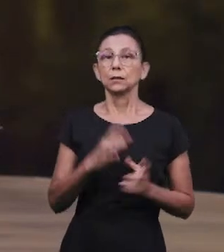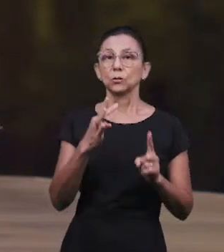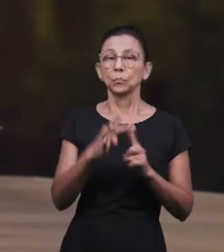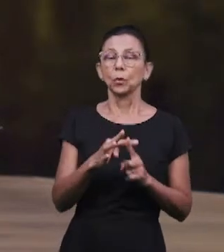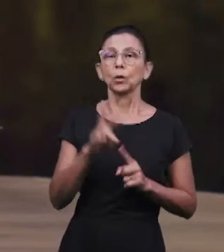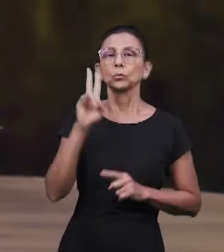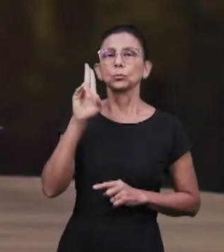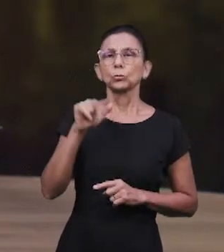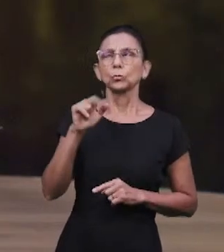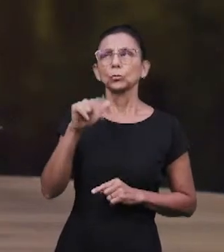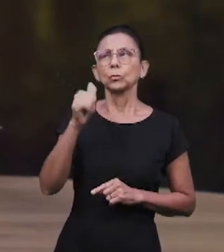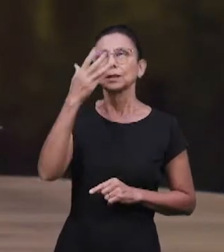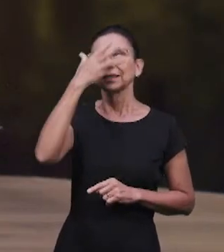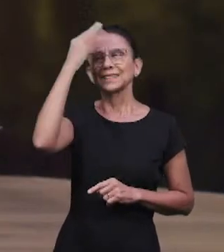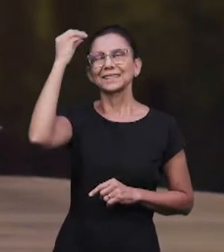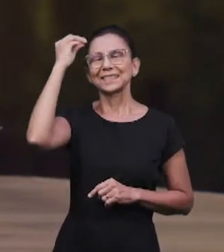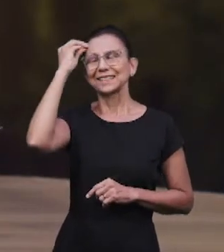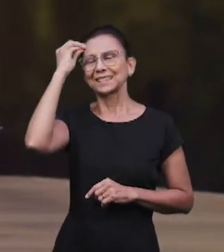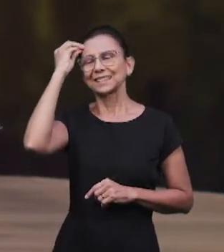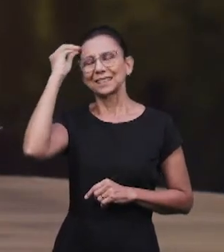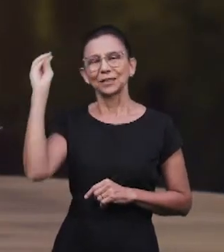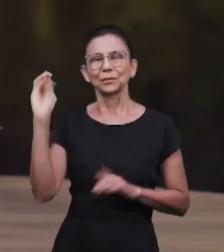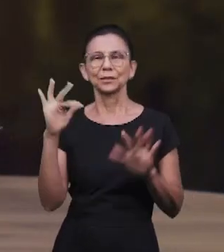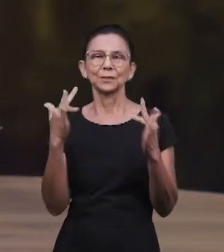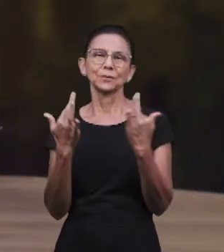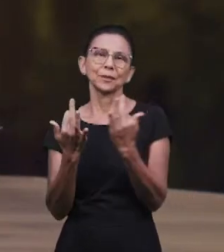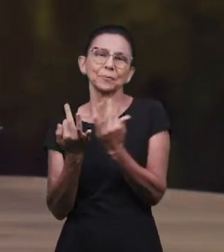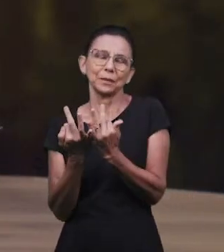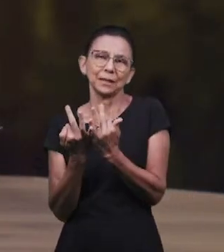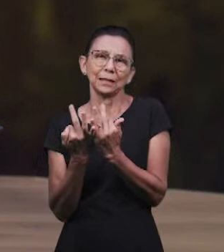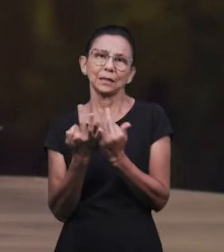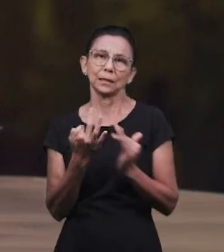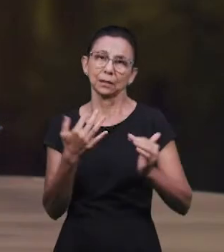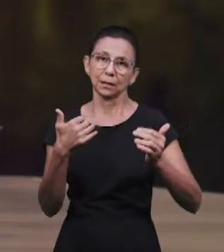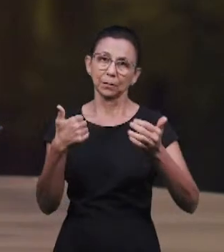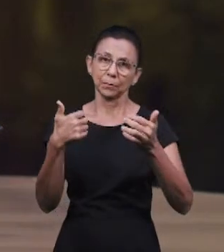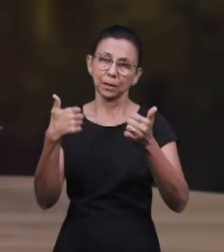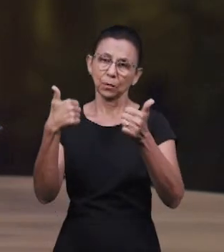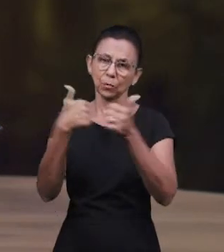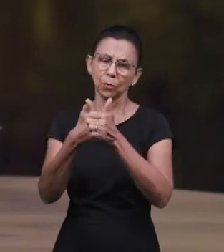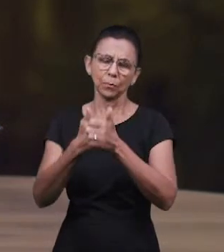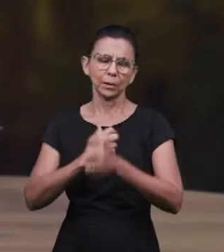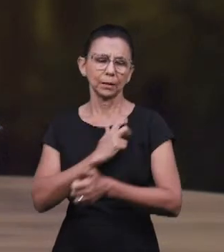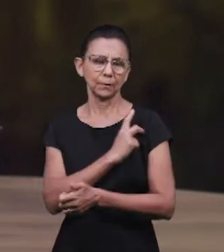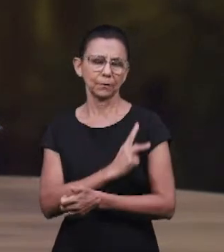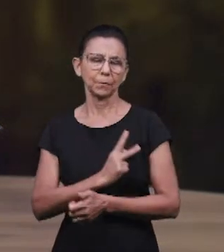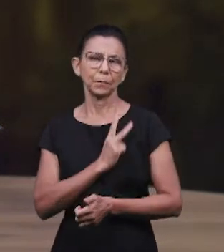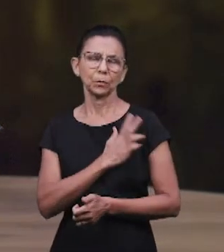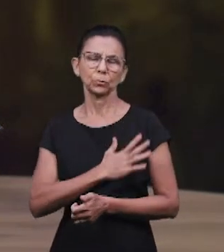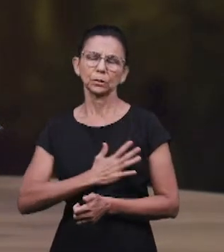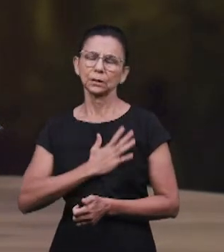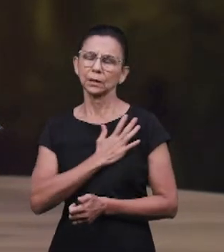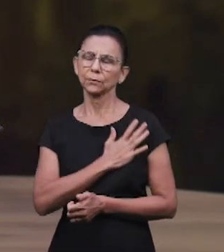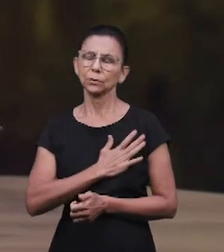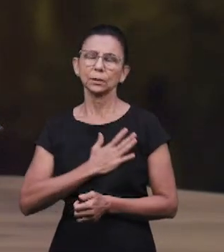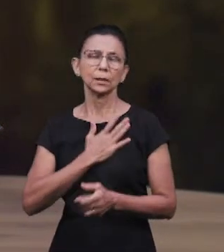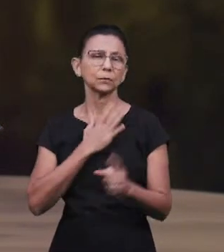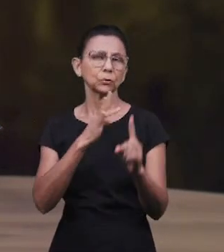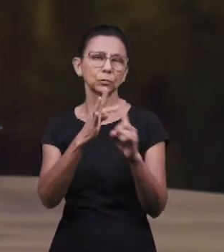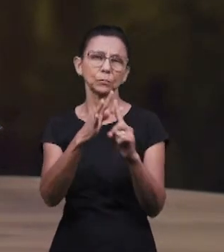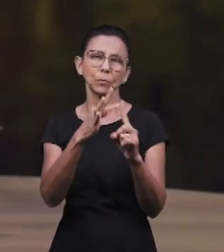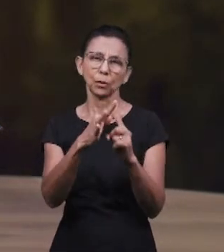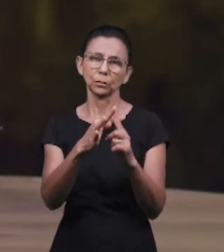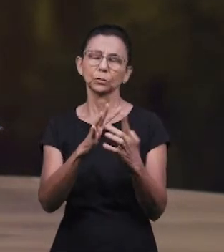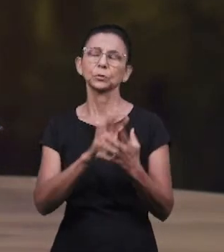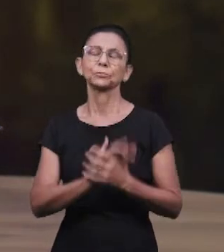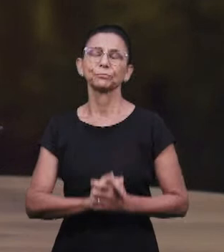esqueceu. E ele foi um servo. E foi muito amigo do apóstolo Paulo. Paulo gostava muito, muito dele.